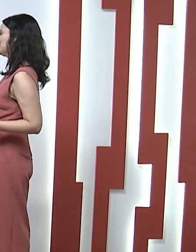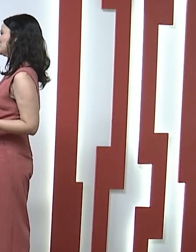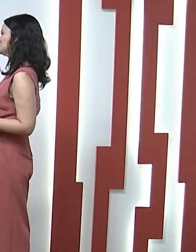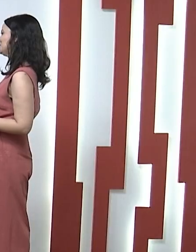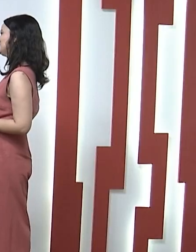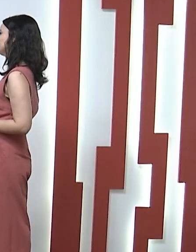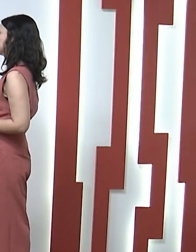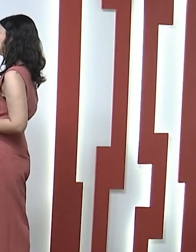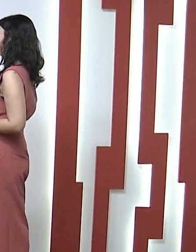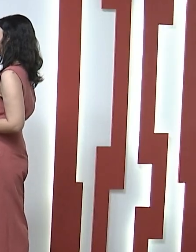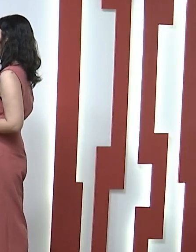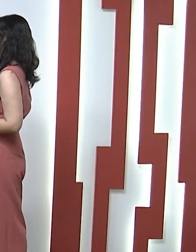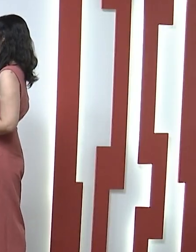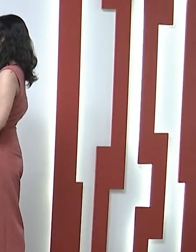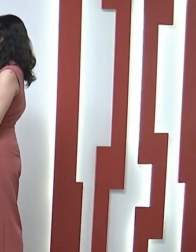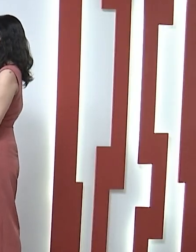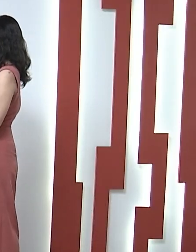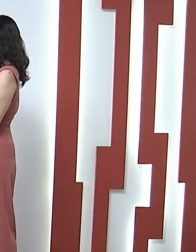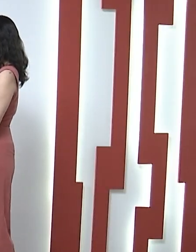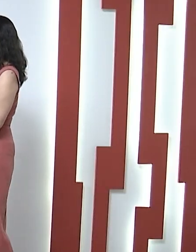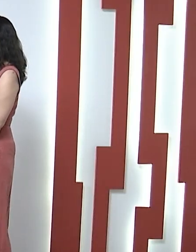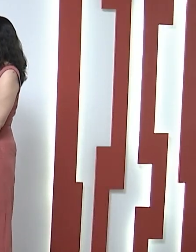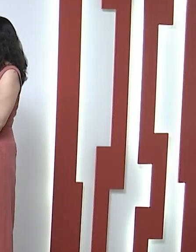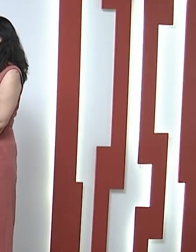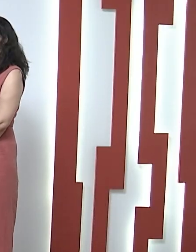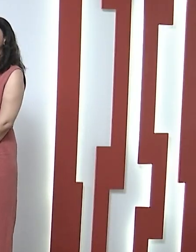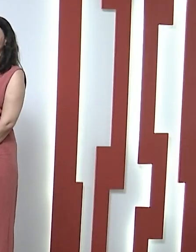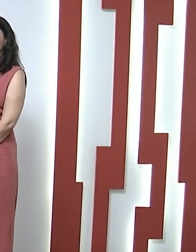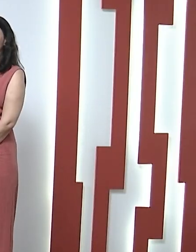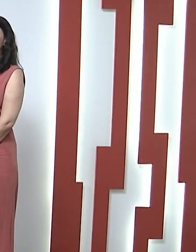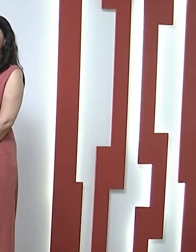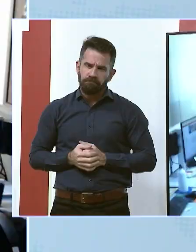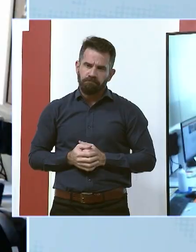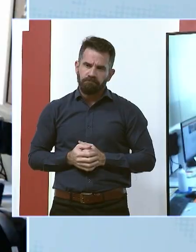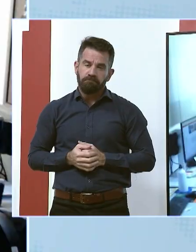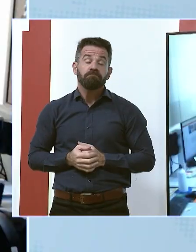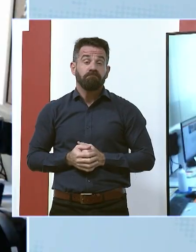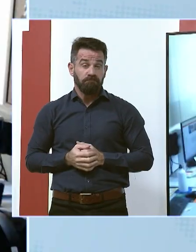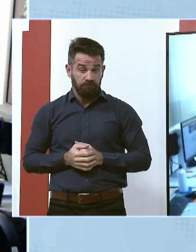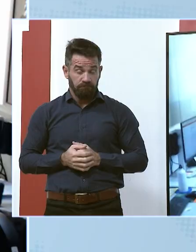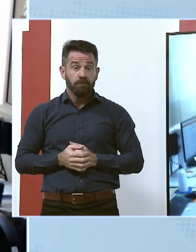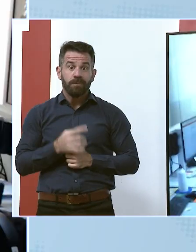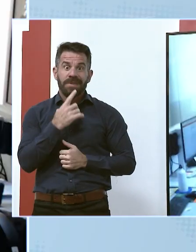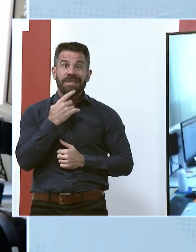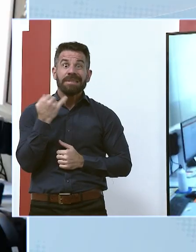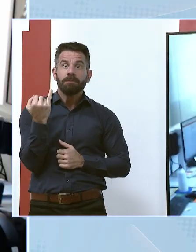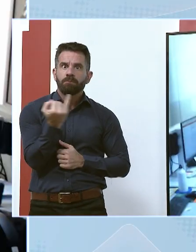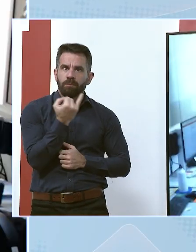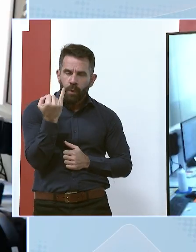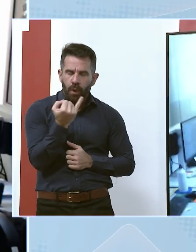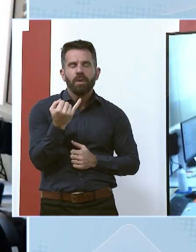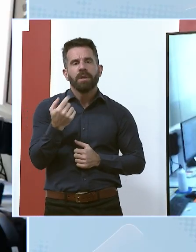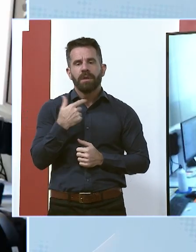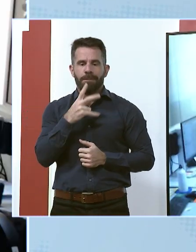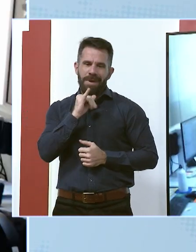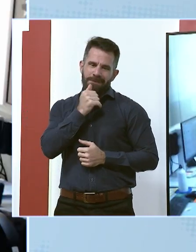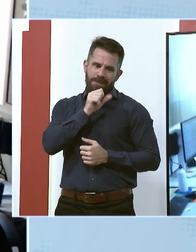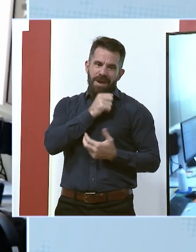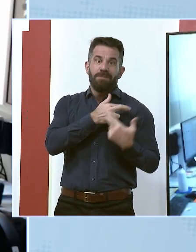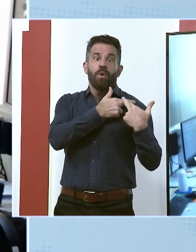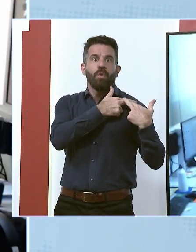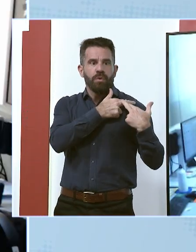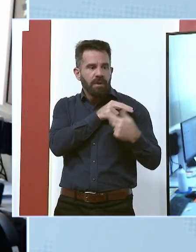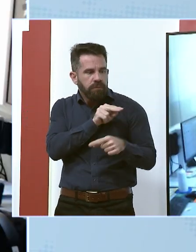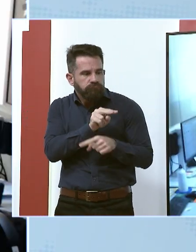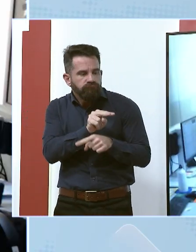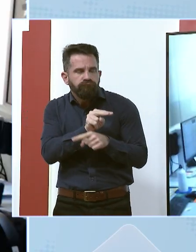pensar melhor sobre isso. Justamente, é importante que esses responsáveis sejam presentes na vida dos adolescentes e que iniciem